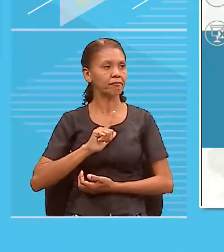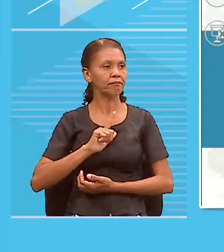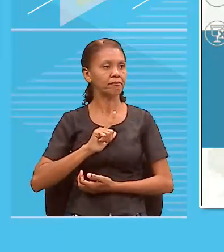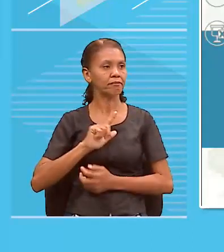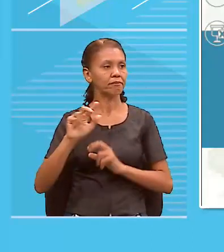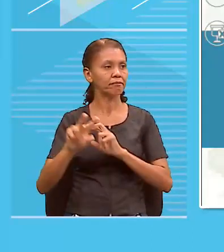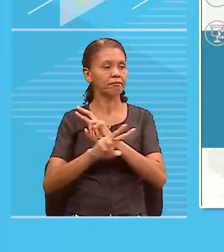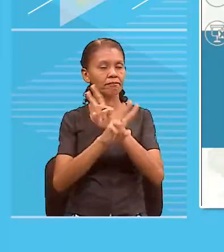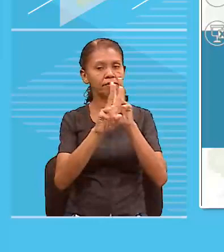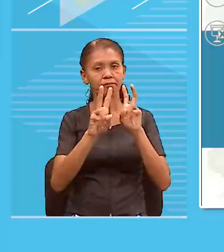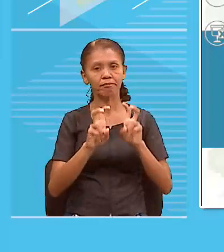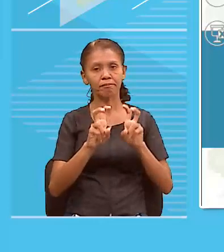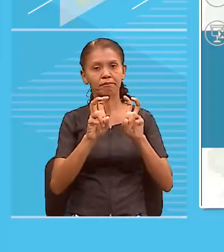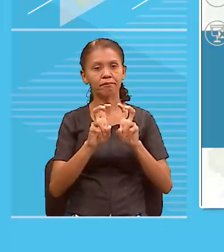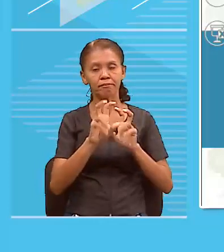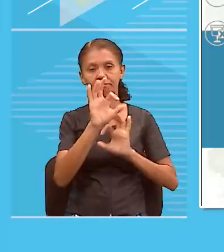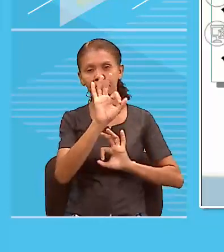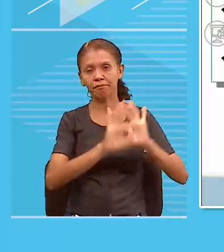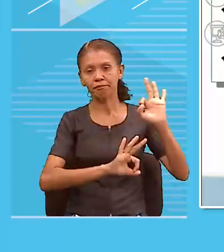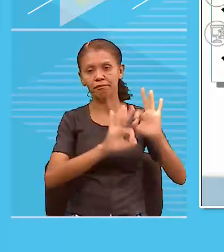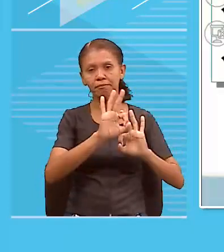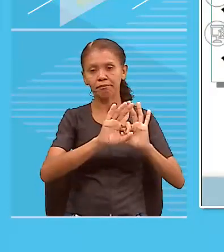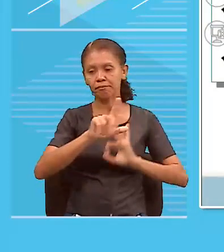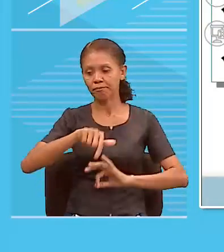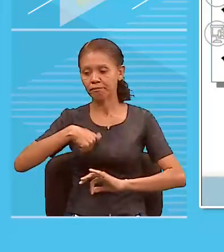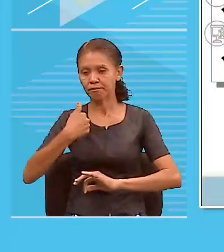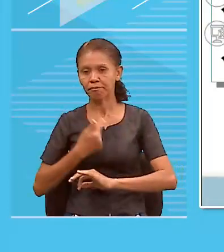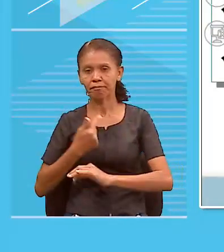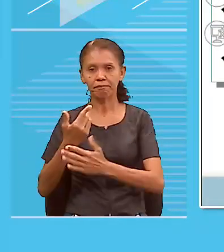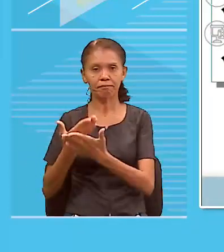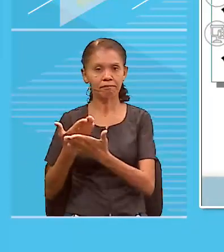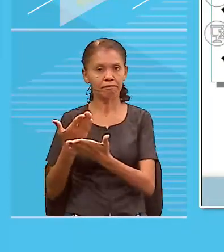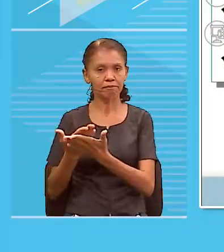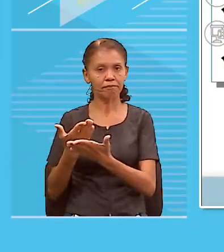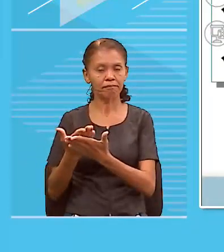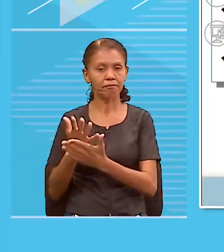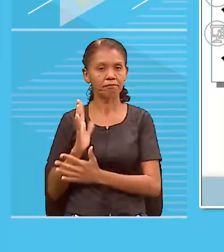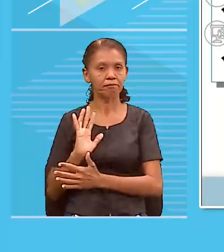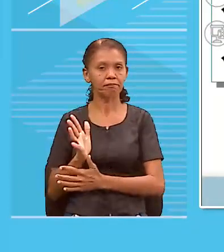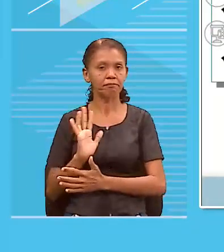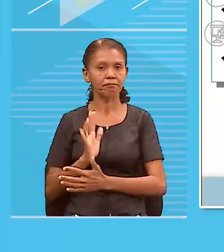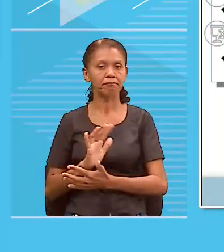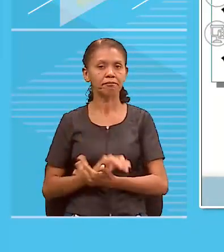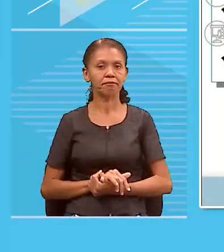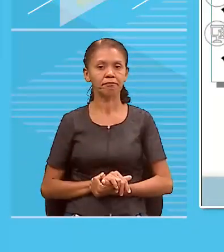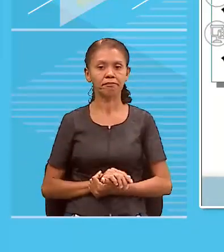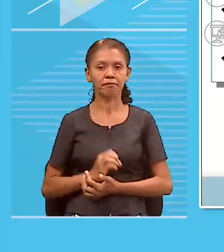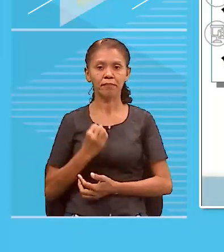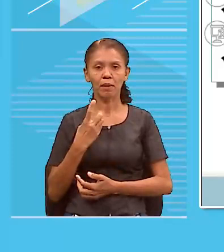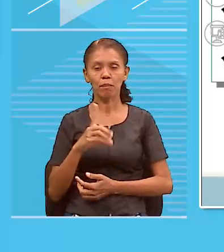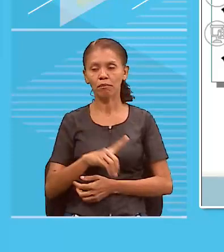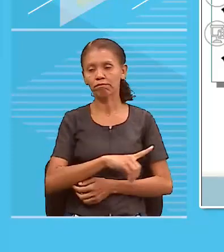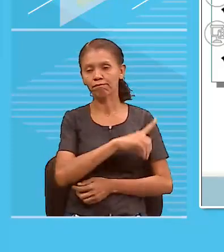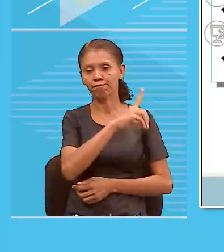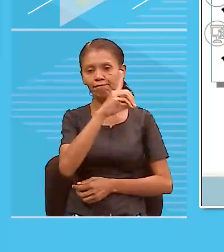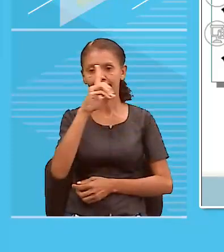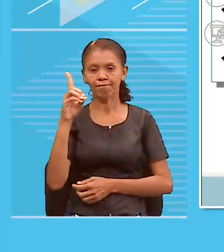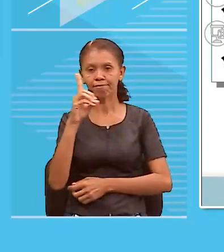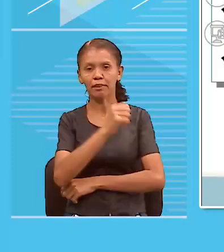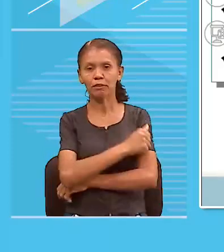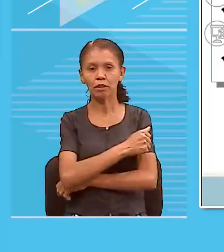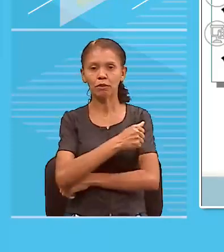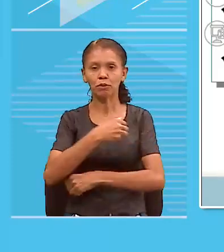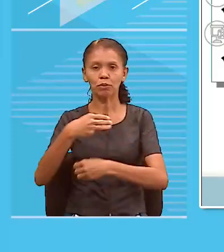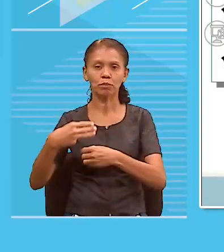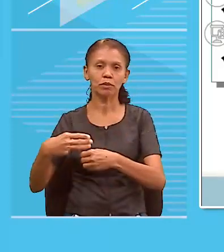costumeiras que trabalhamos em nossas aulas G1 é muito bom dia Eliseu Martins é